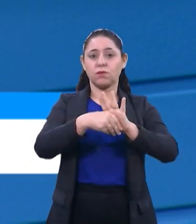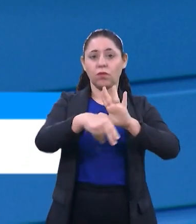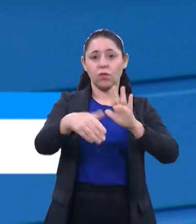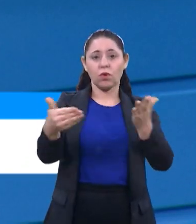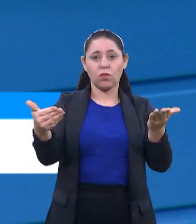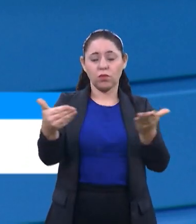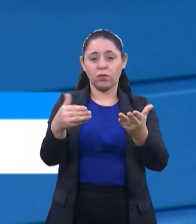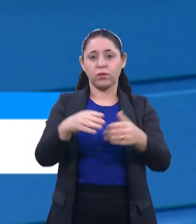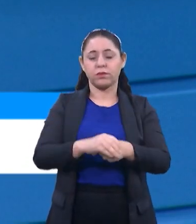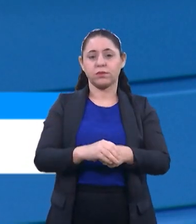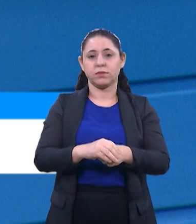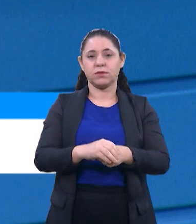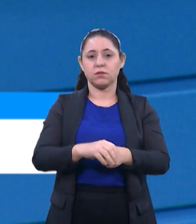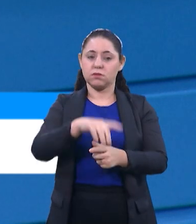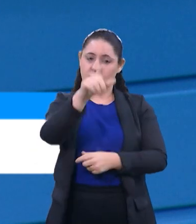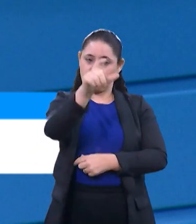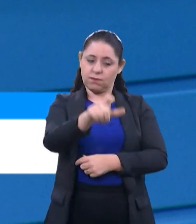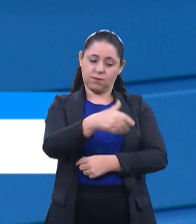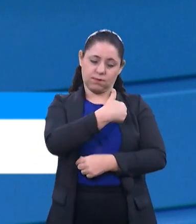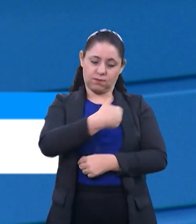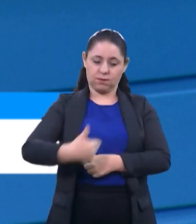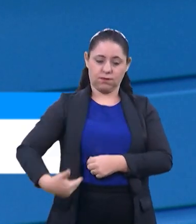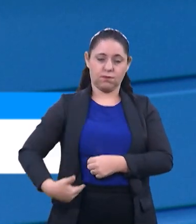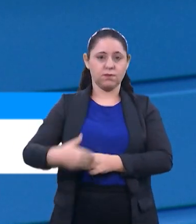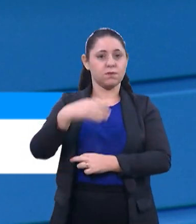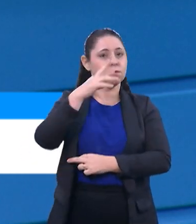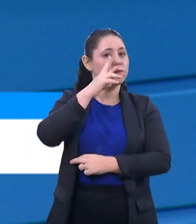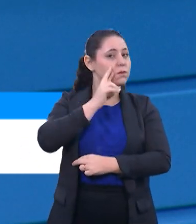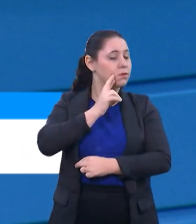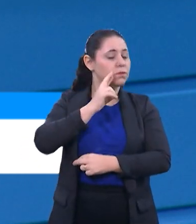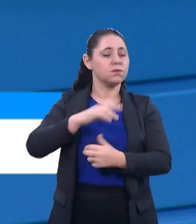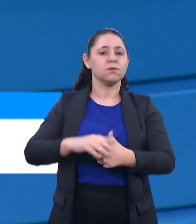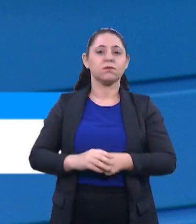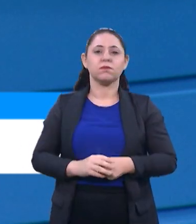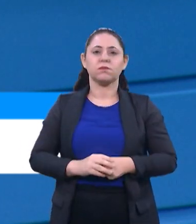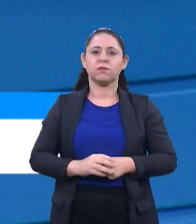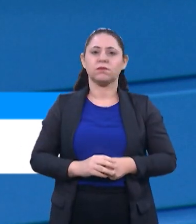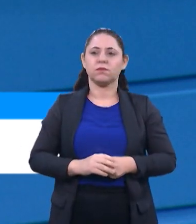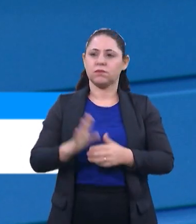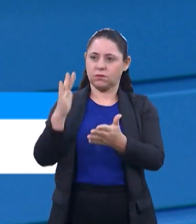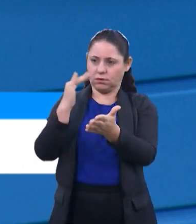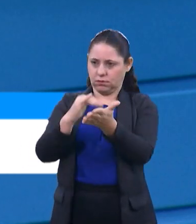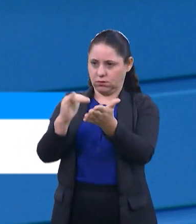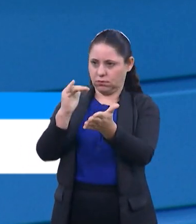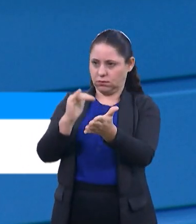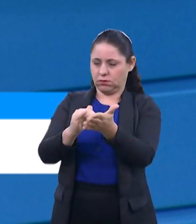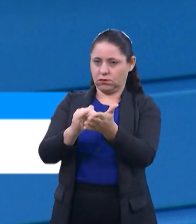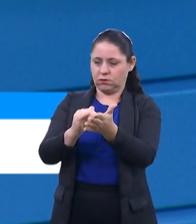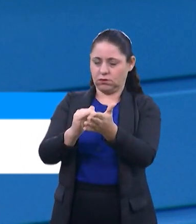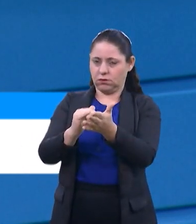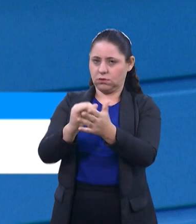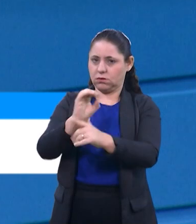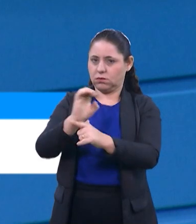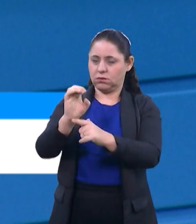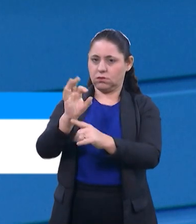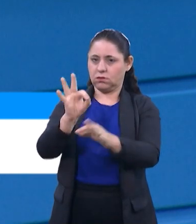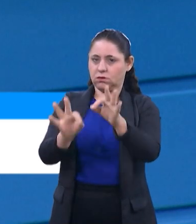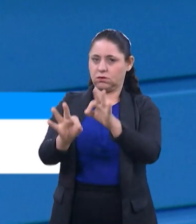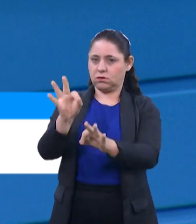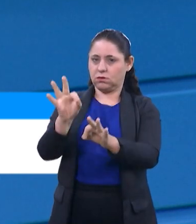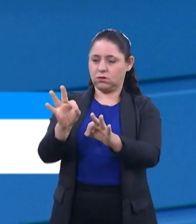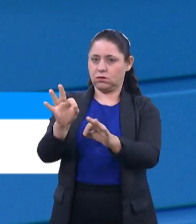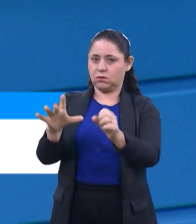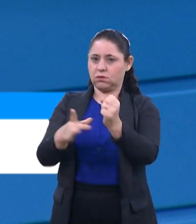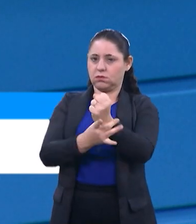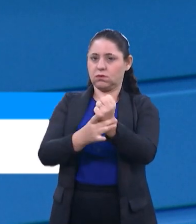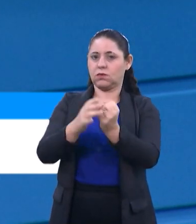eu estou encaminhando aqui ao excelentíssimo governador Eduardo Riedel e ao secretário estadual de Justiça e